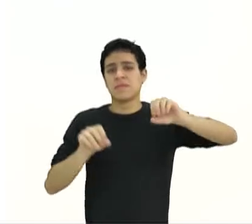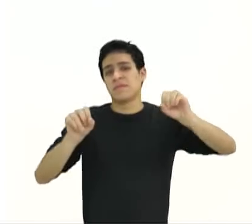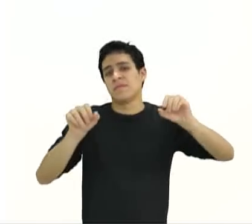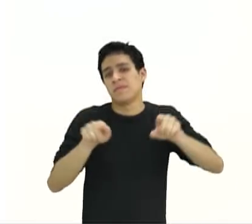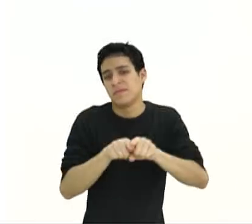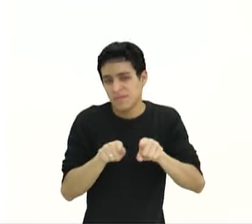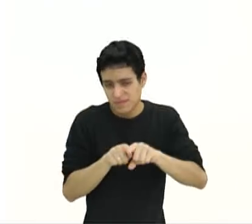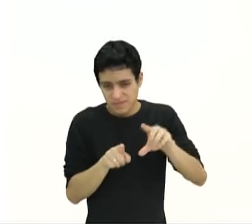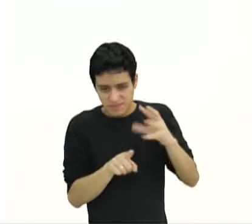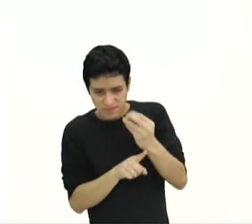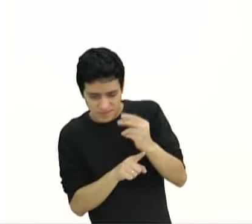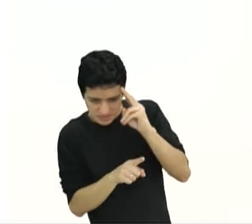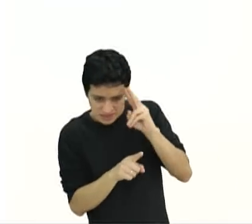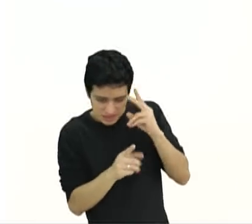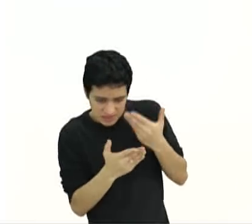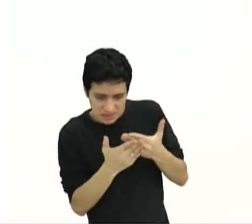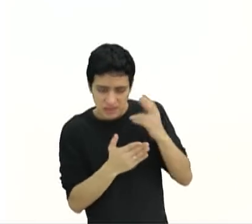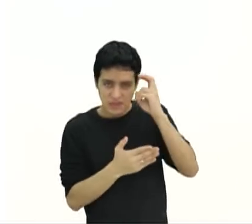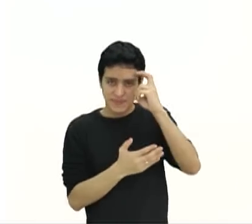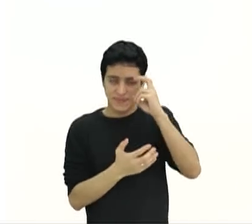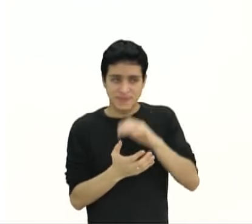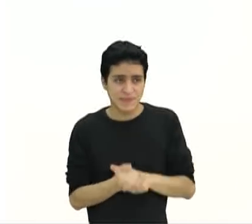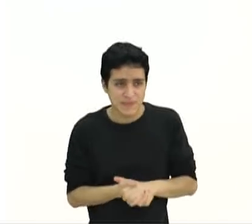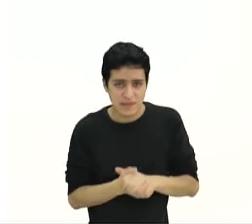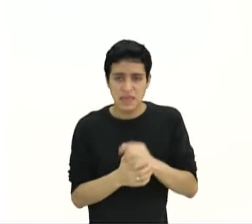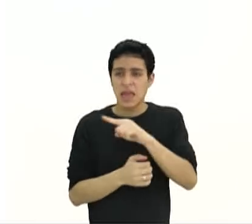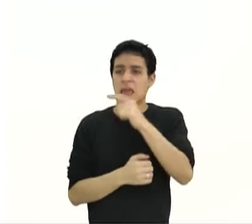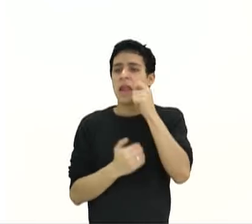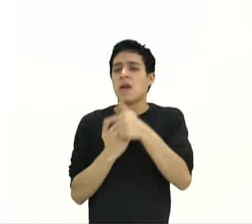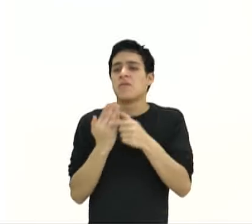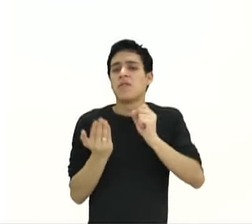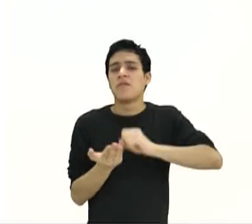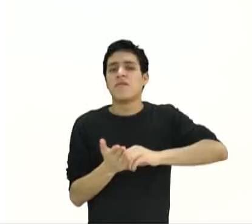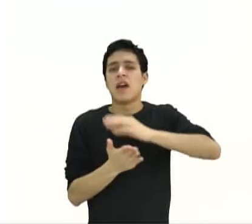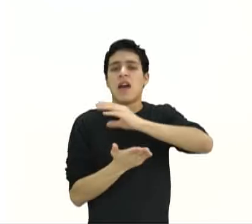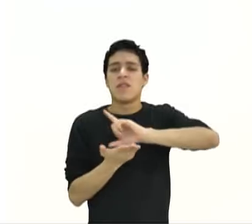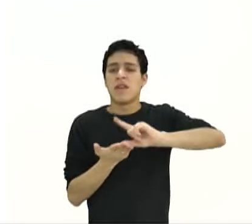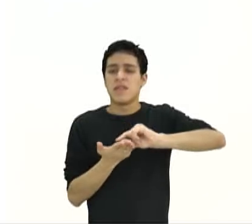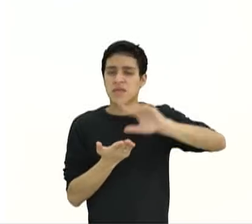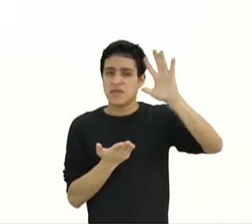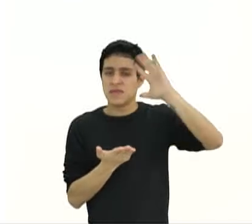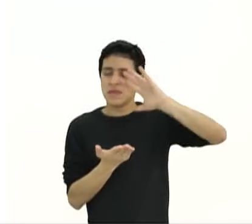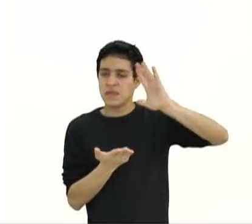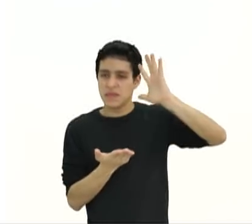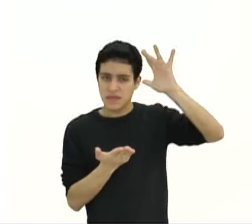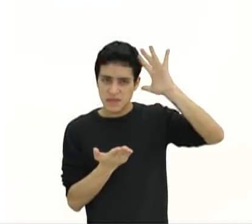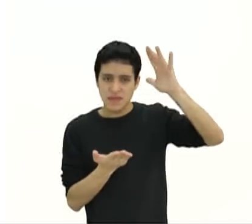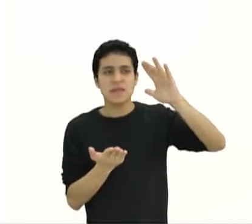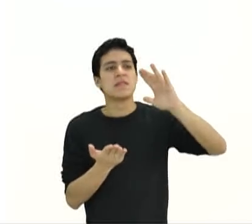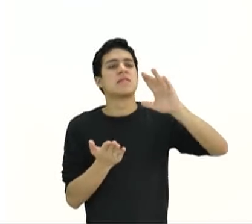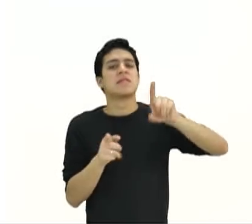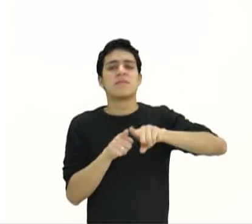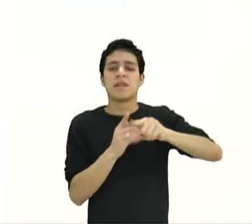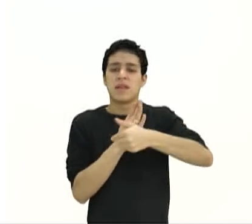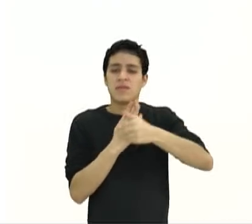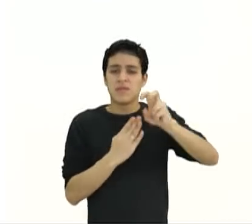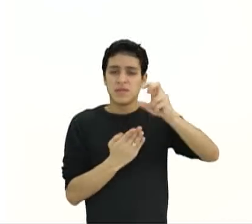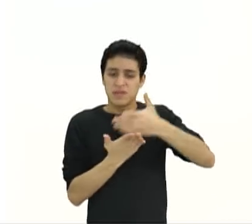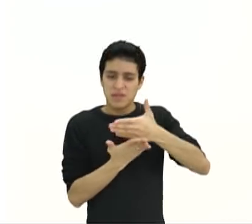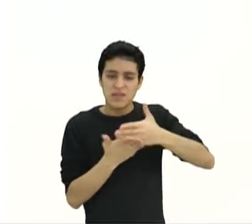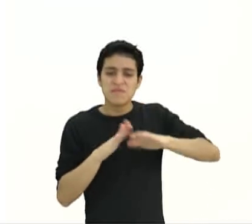Educação, Arte e História da Cultura, autora de vários artigos teóricos e 5 livros infanto-juvenis. Mais